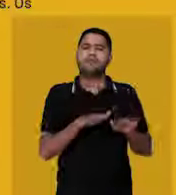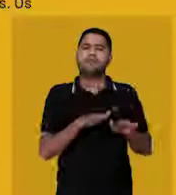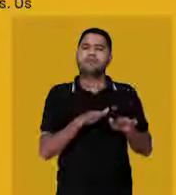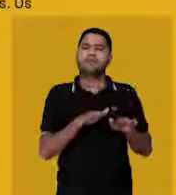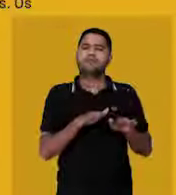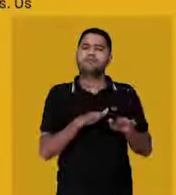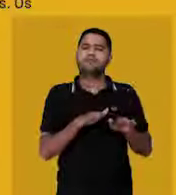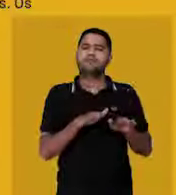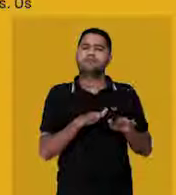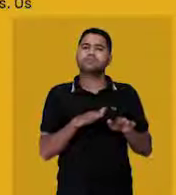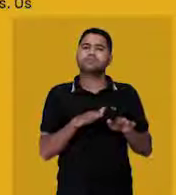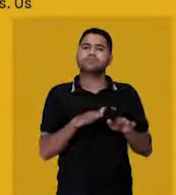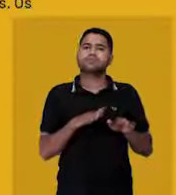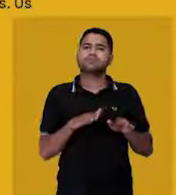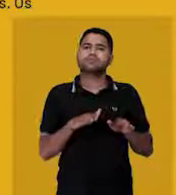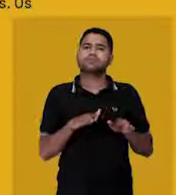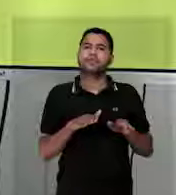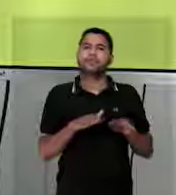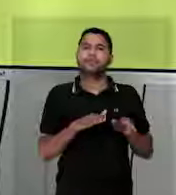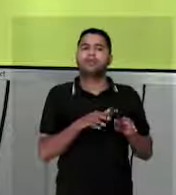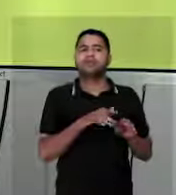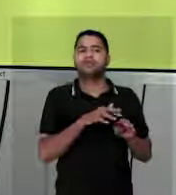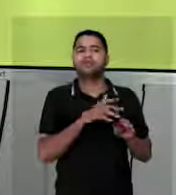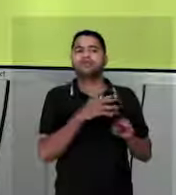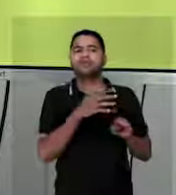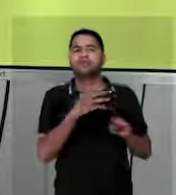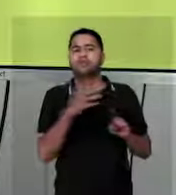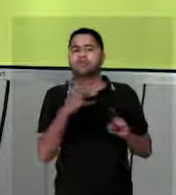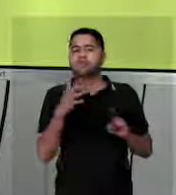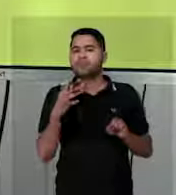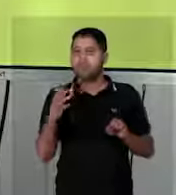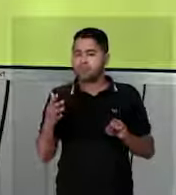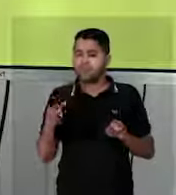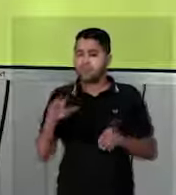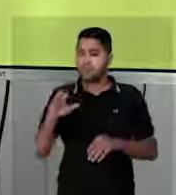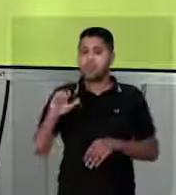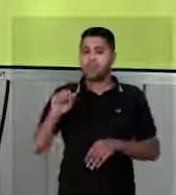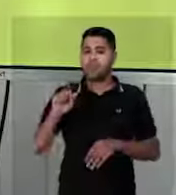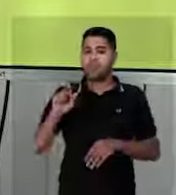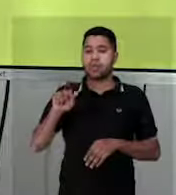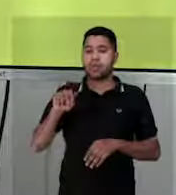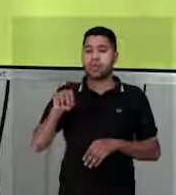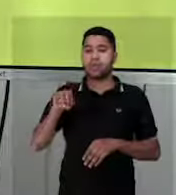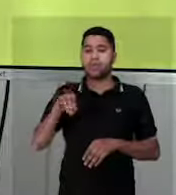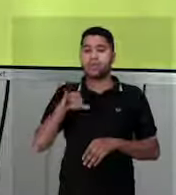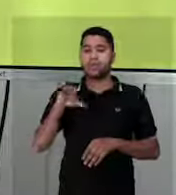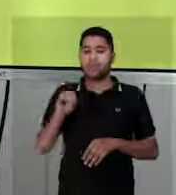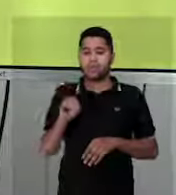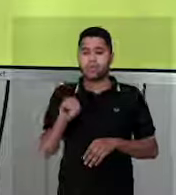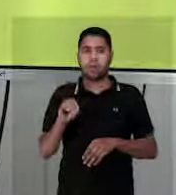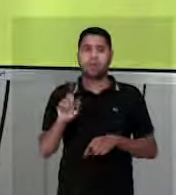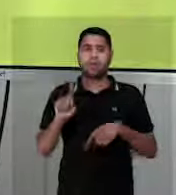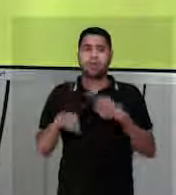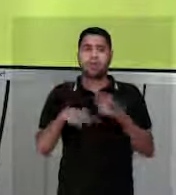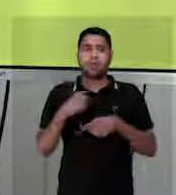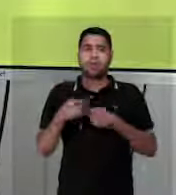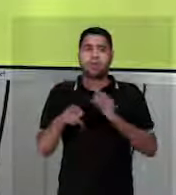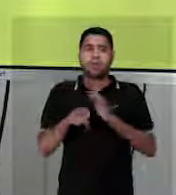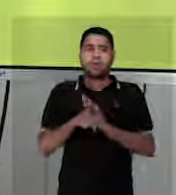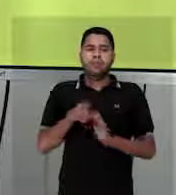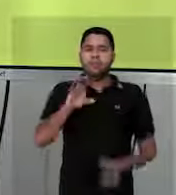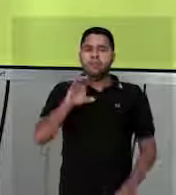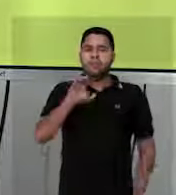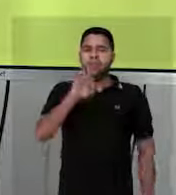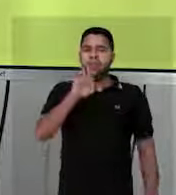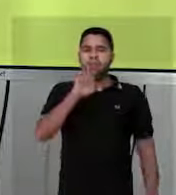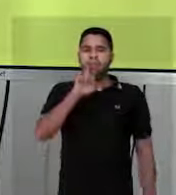vai terminar o seu ciclo. E lá nos caramujos, eles são liberados depois em formas de cercárias, e